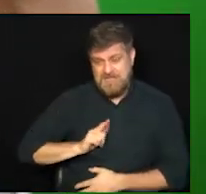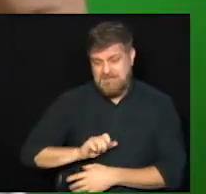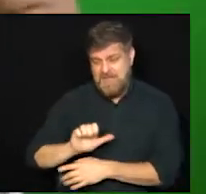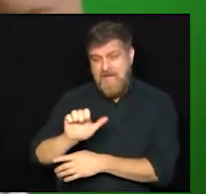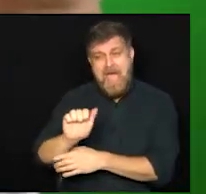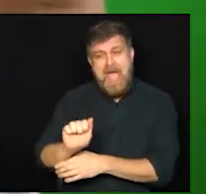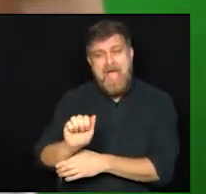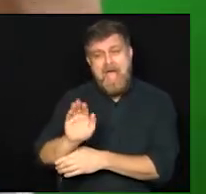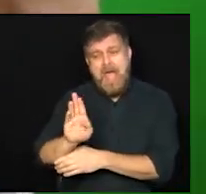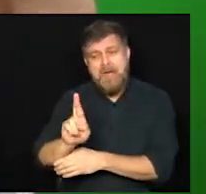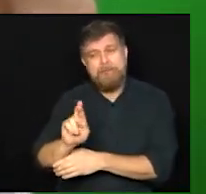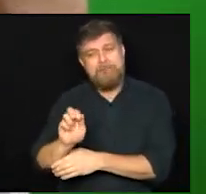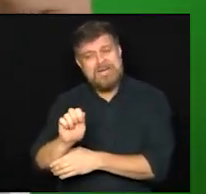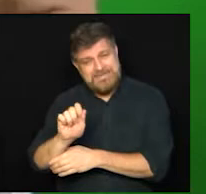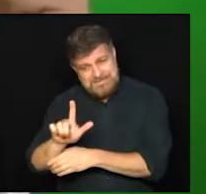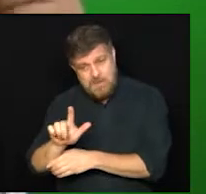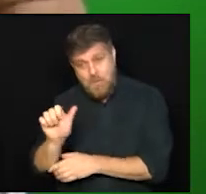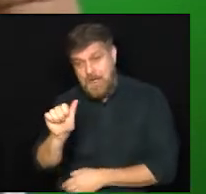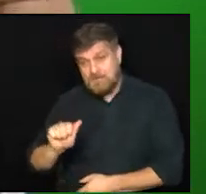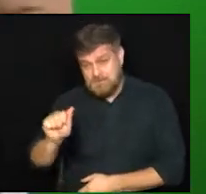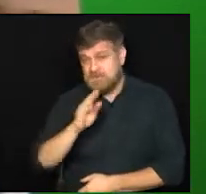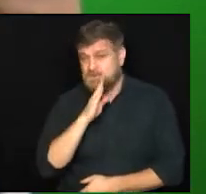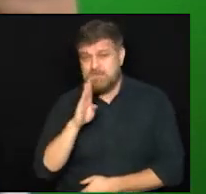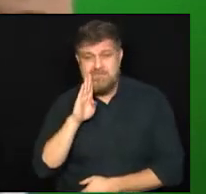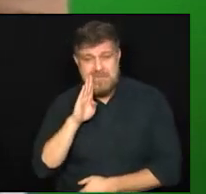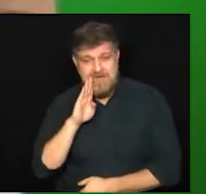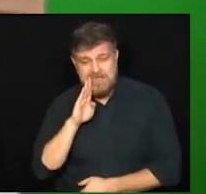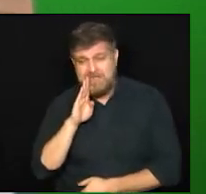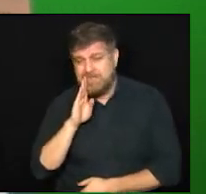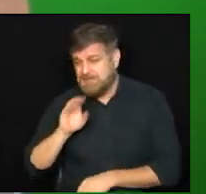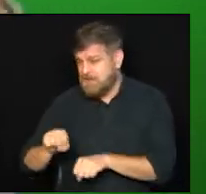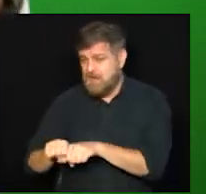dezenas, centenas de bares e restaurantes já quebrou.